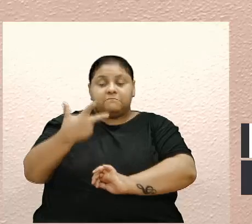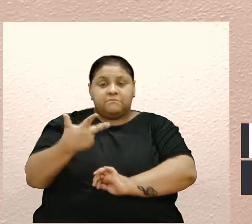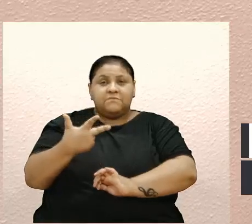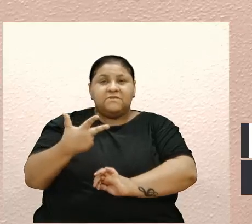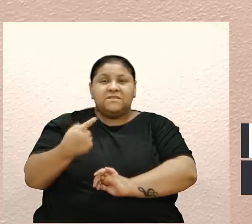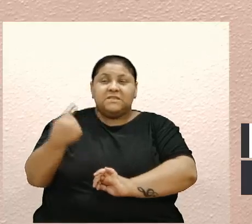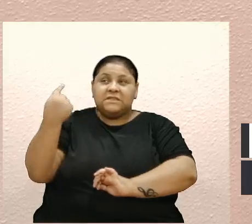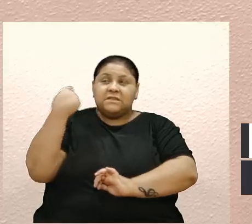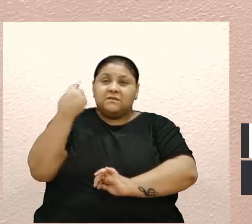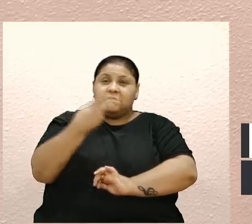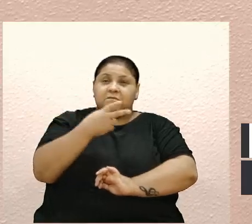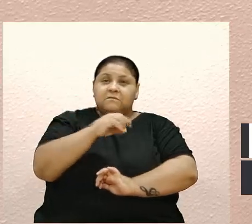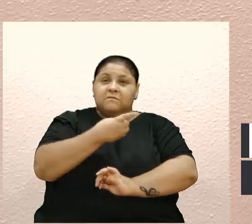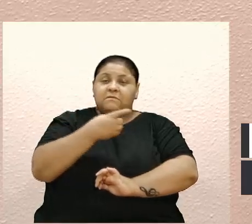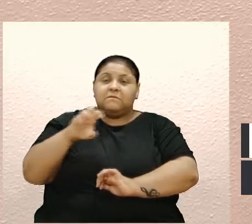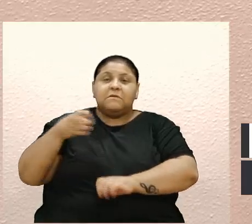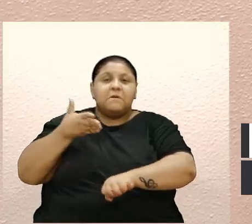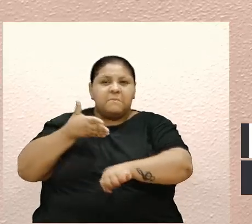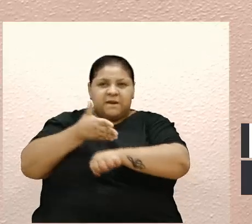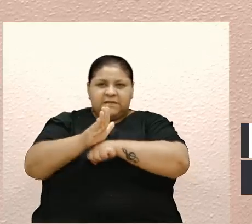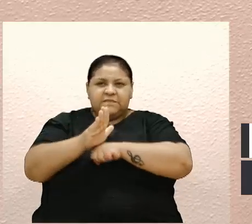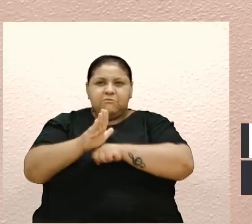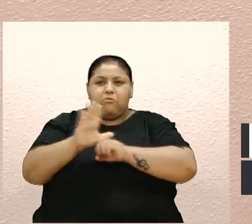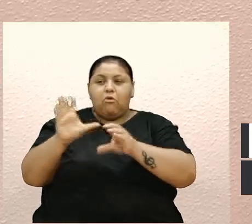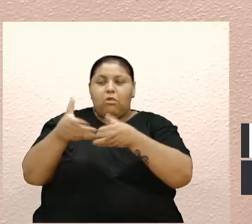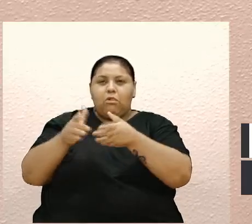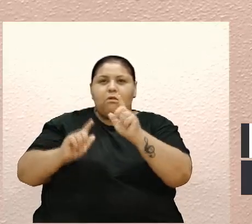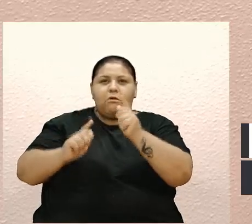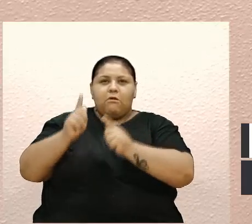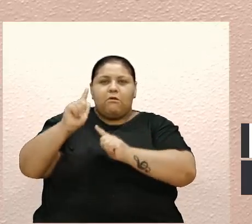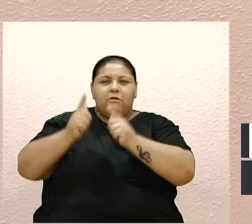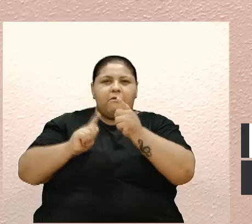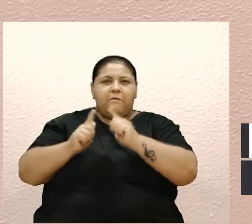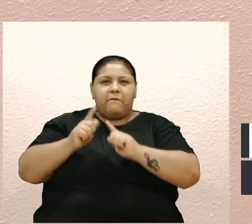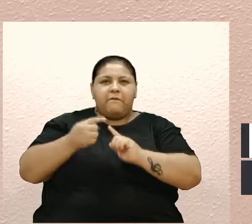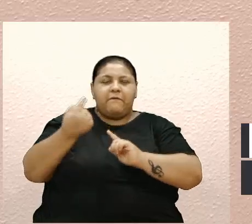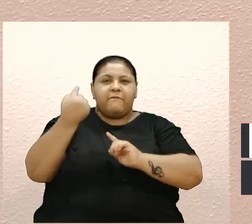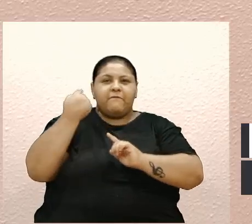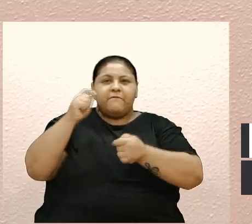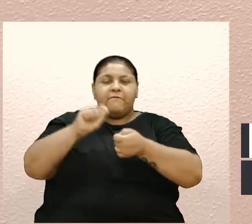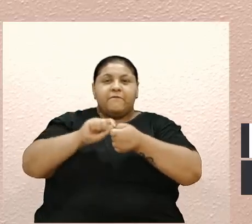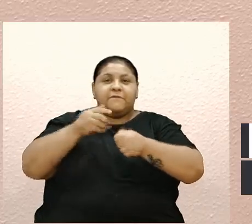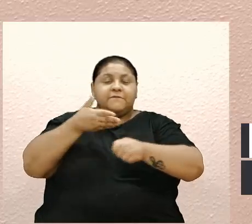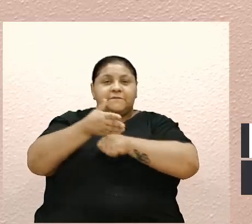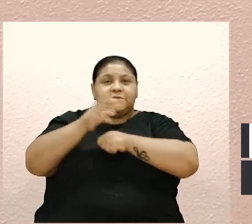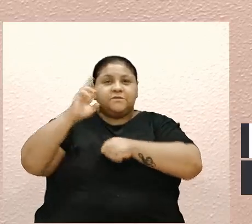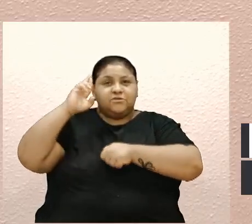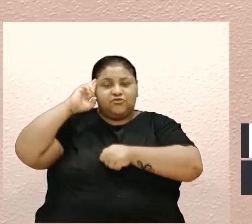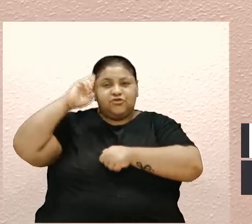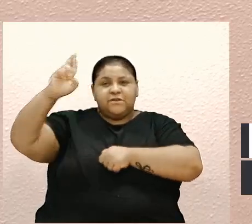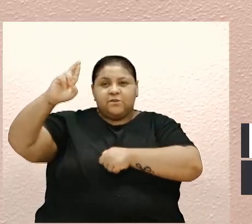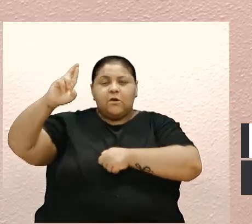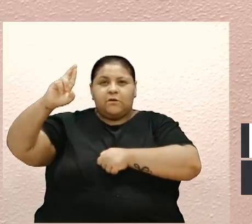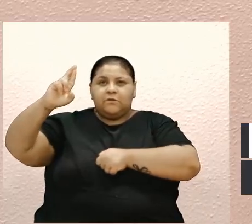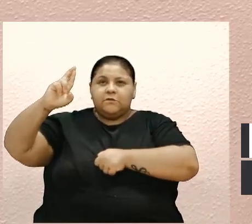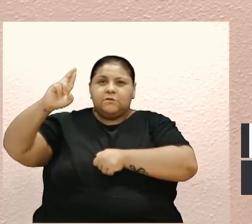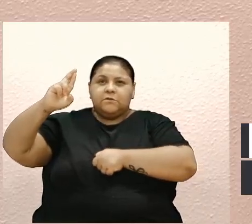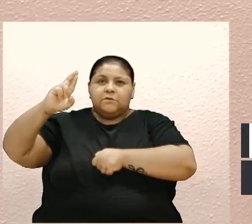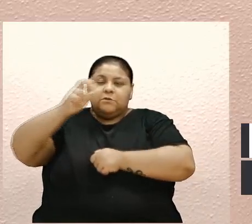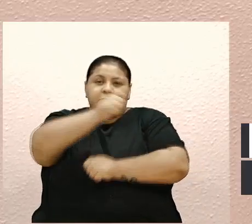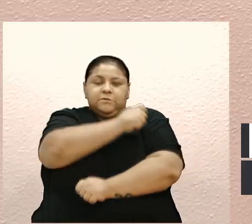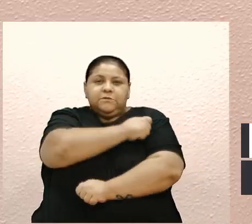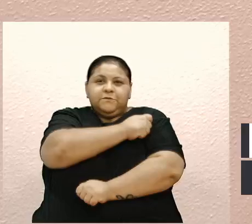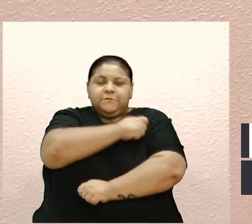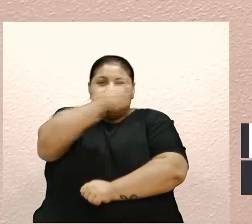desde 2015 participo do bloco, inclusive. Estava na época do Diretório Central de Estudantes da UCS e nós apoiamos, inclusive, a constituição